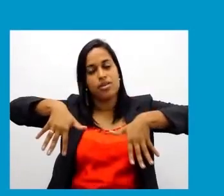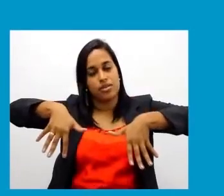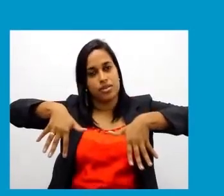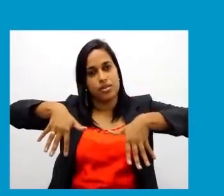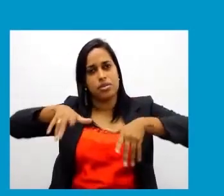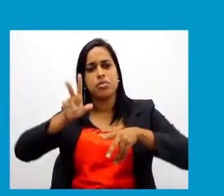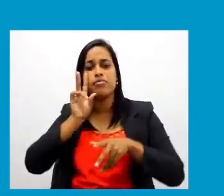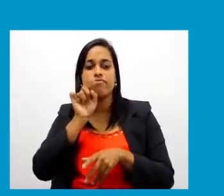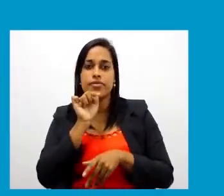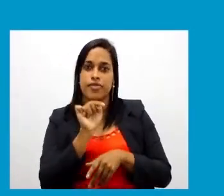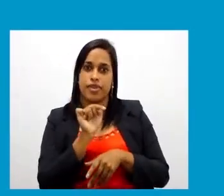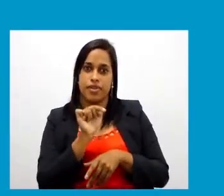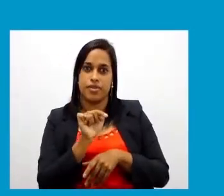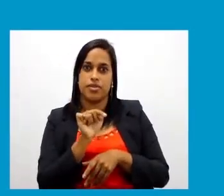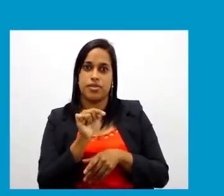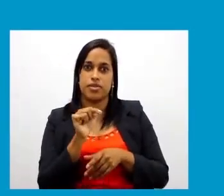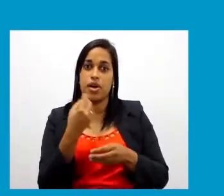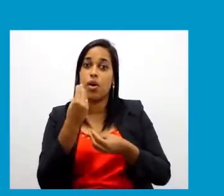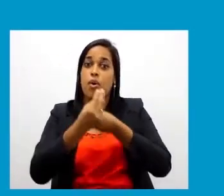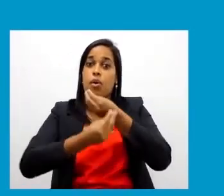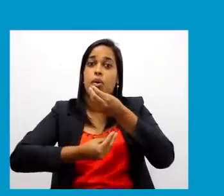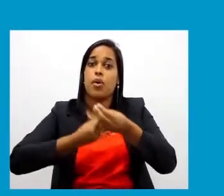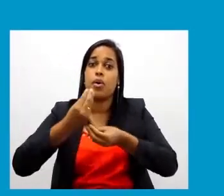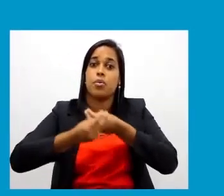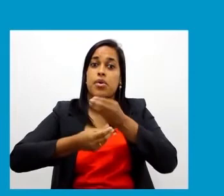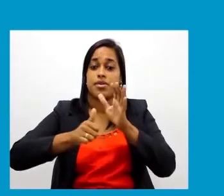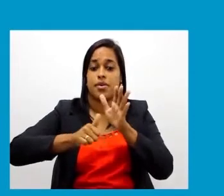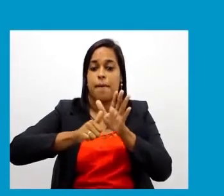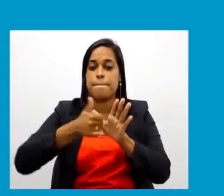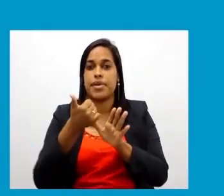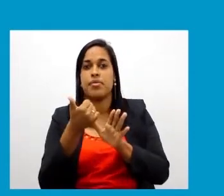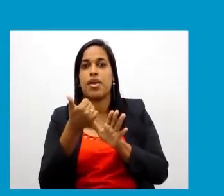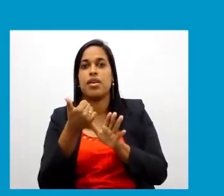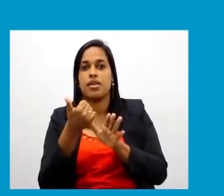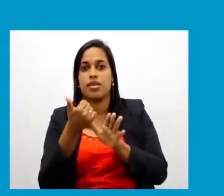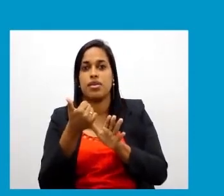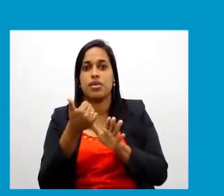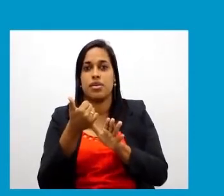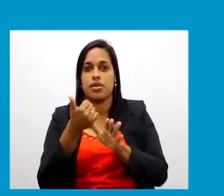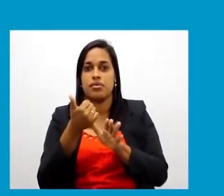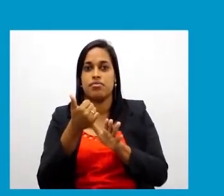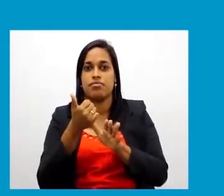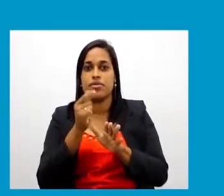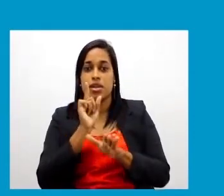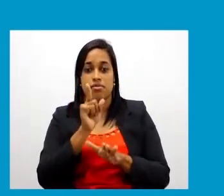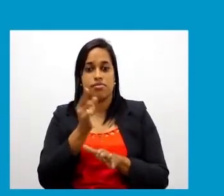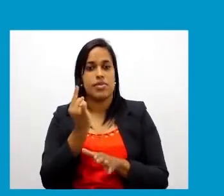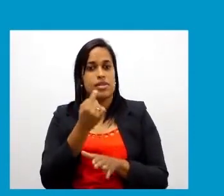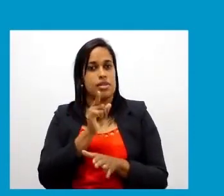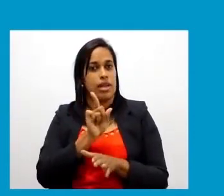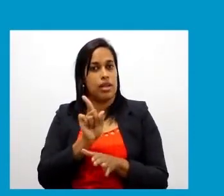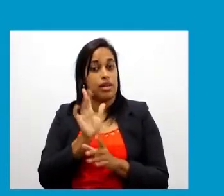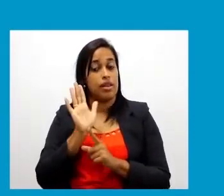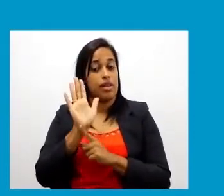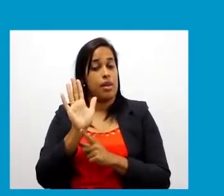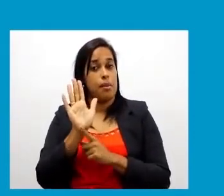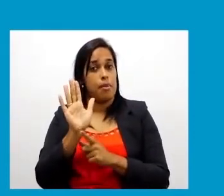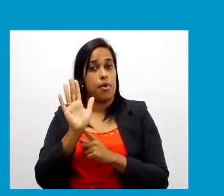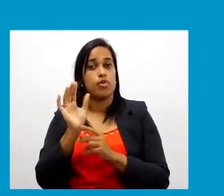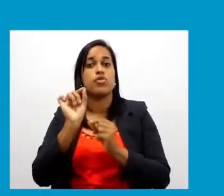aqui, dá uma olhadinha comigo aqui, acompanha a primeira seta. Essa primeira seta, ela mostra uma